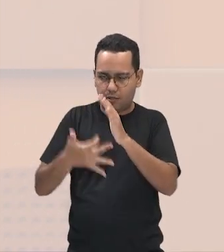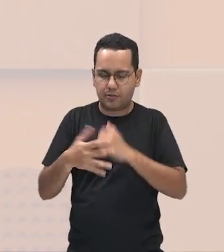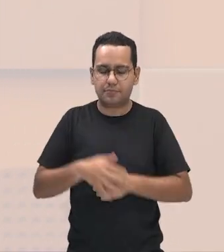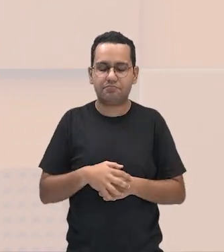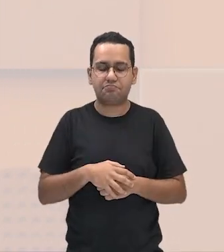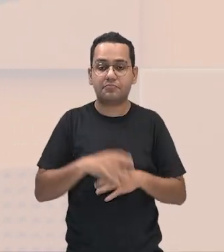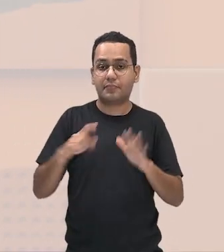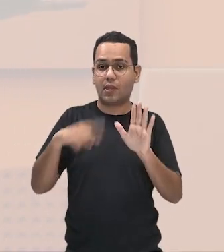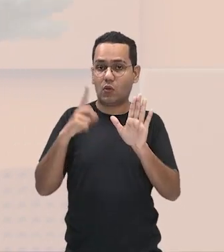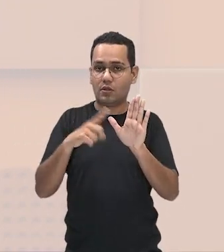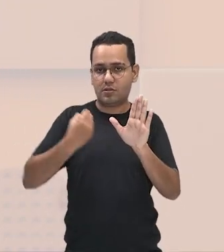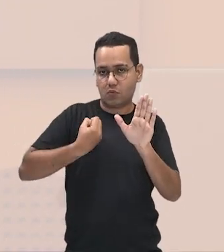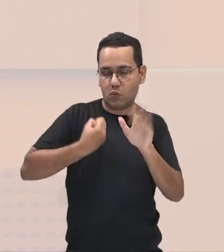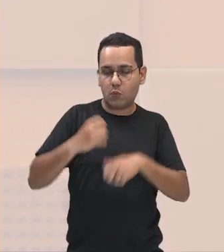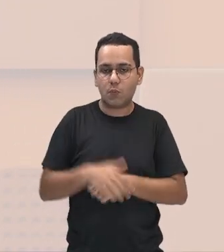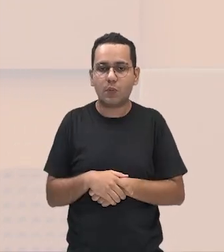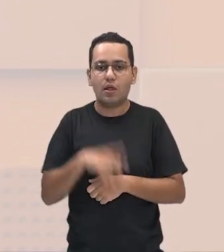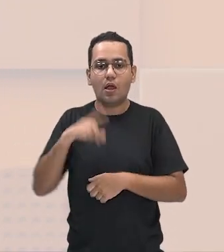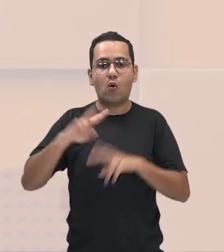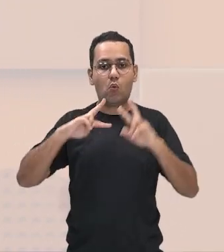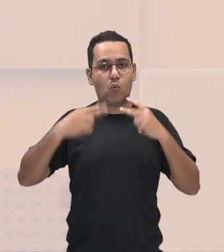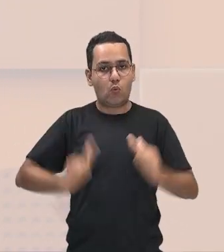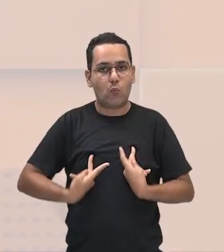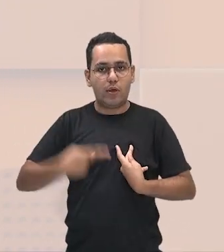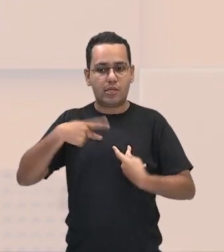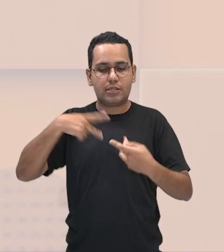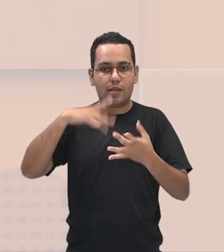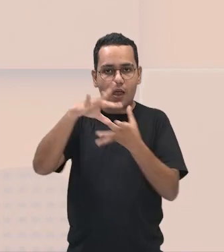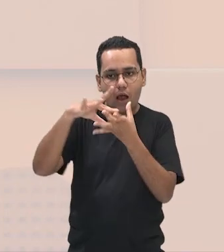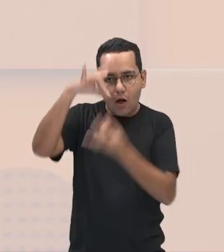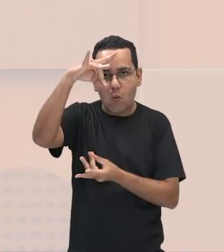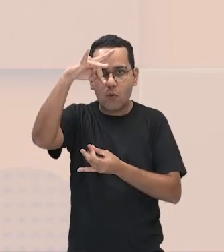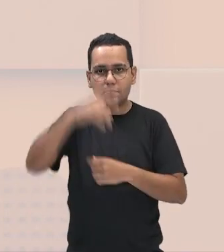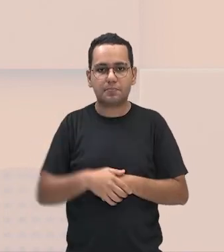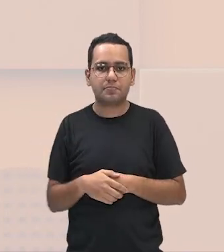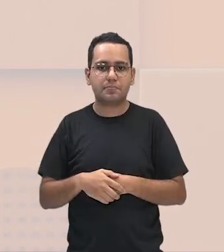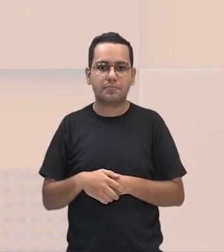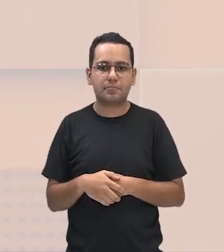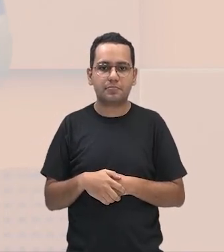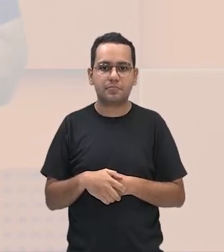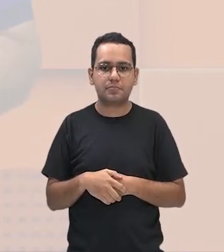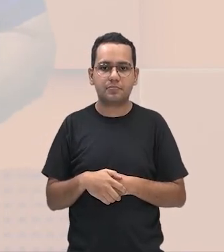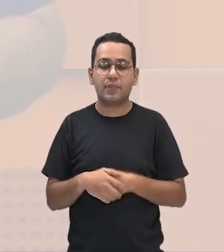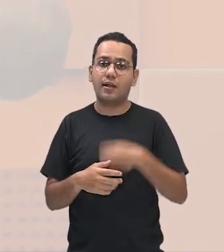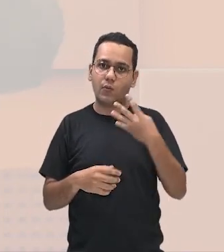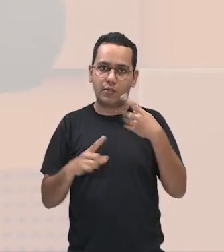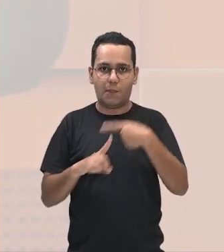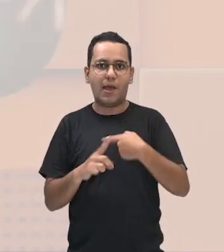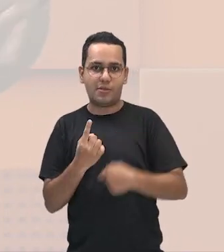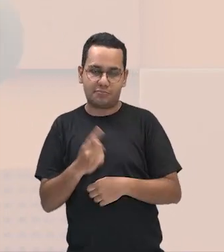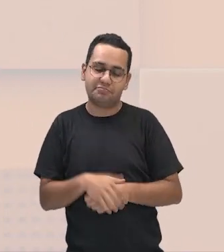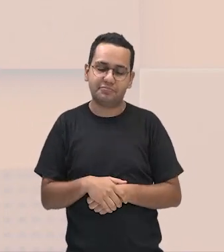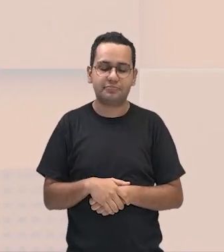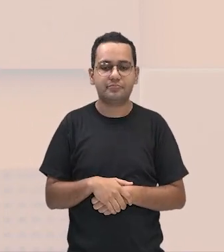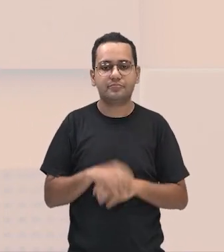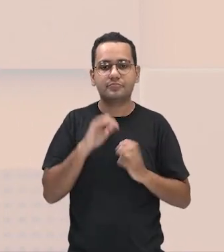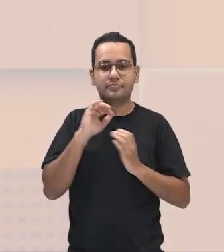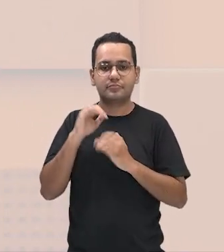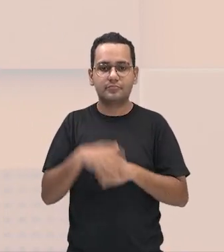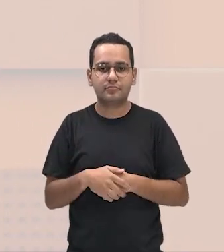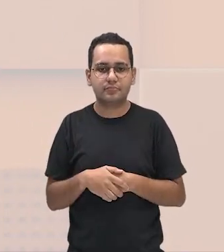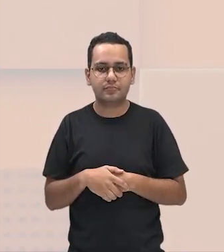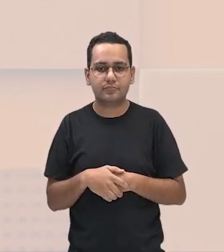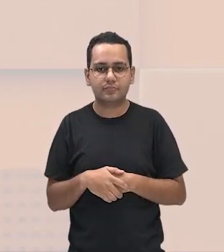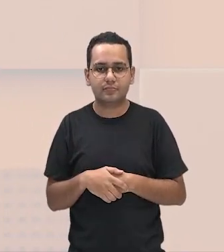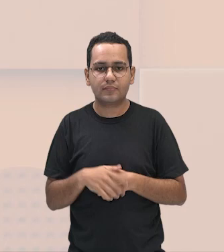o homem, um ser material que possuía a alma, ou seja, 4 mais 1. E o 6, número da criação, tendia por